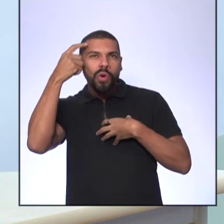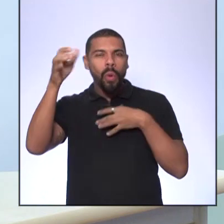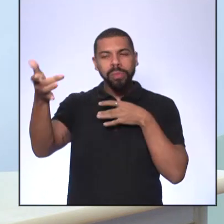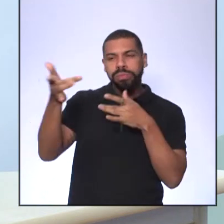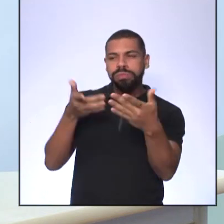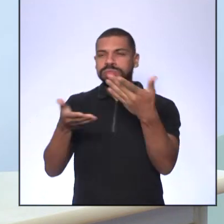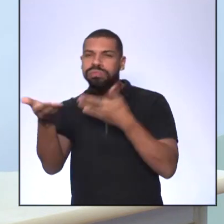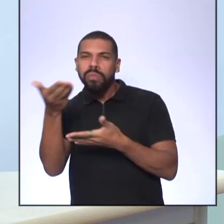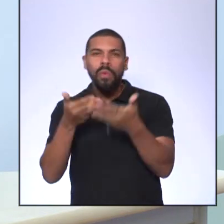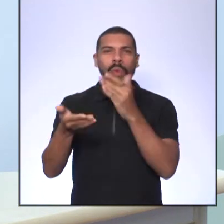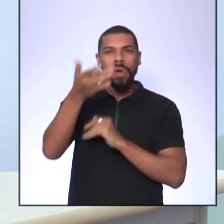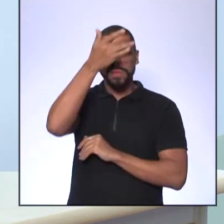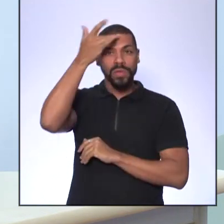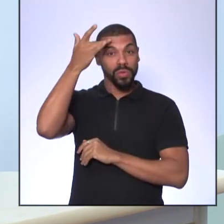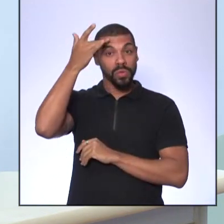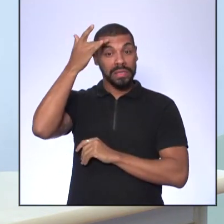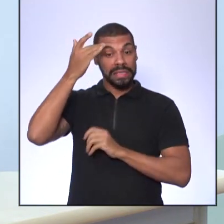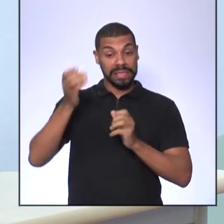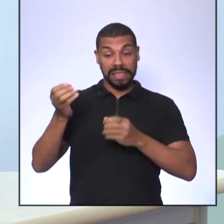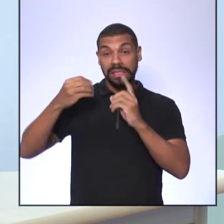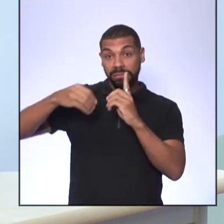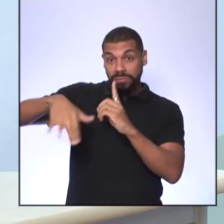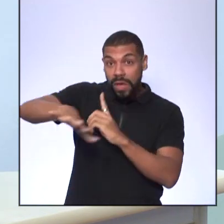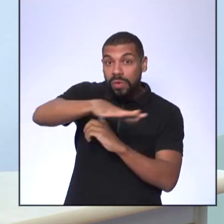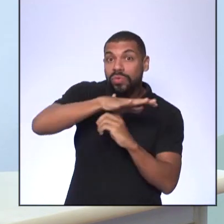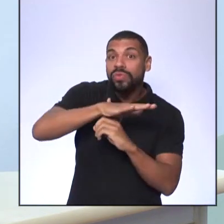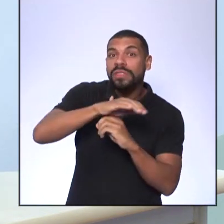as pessoas e de se portar na sociedade.